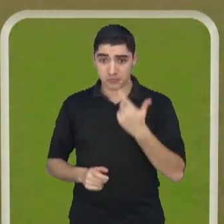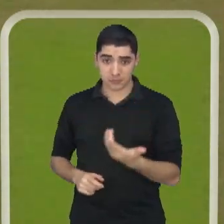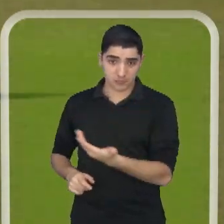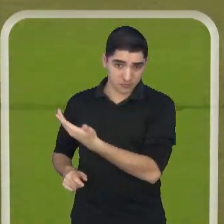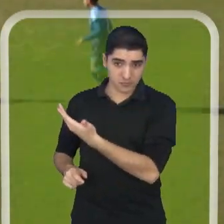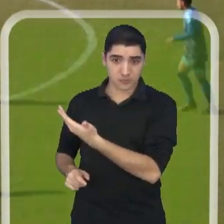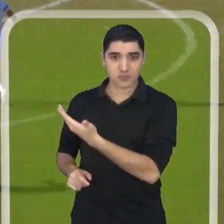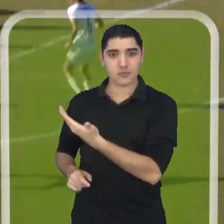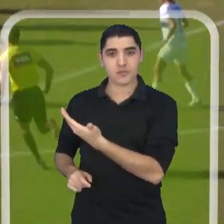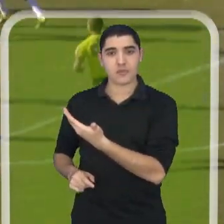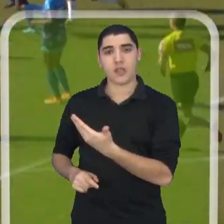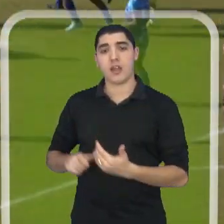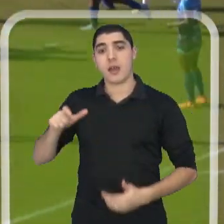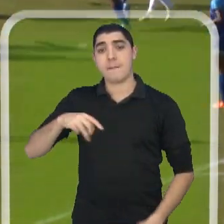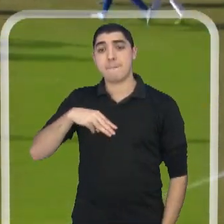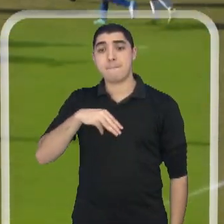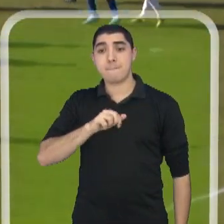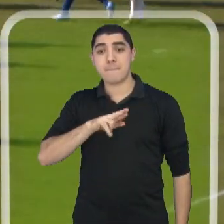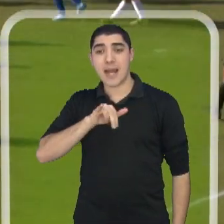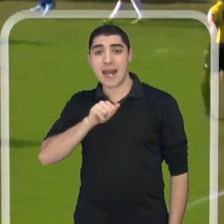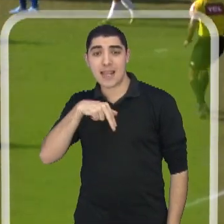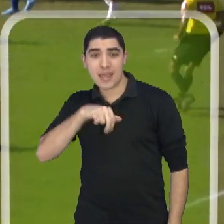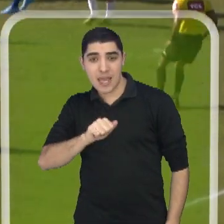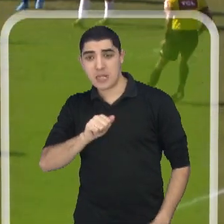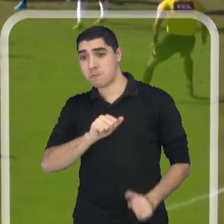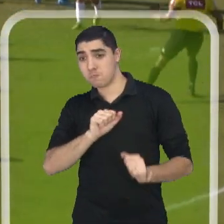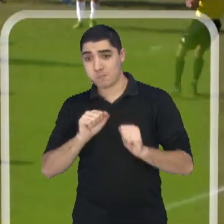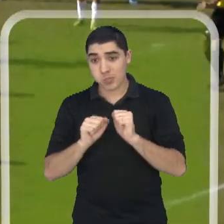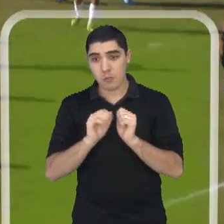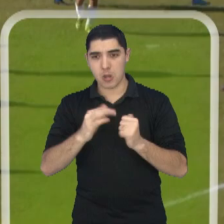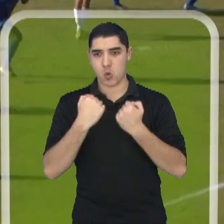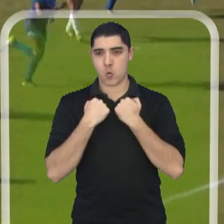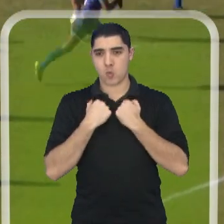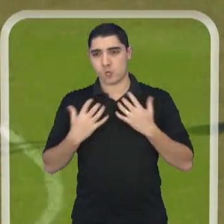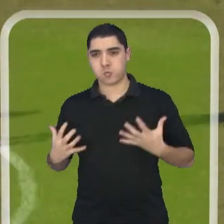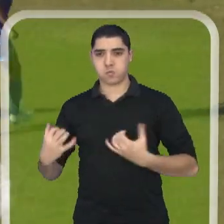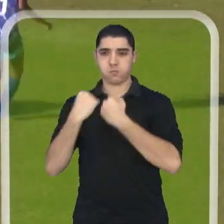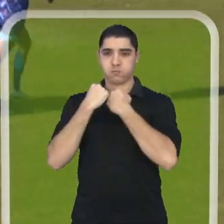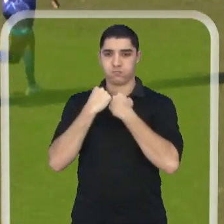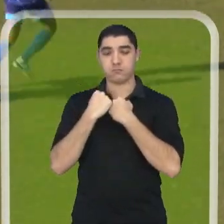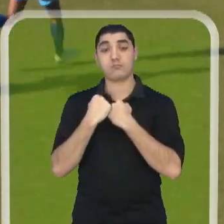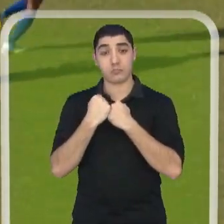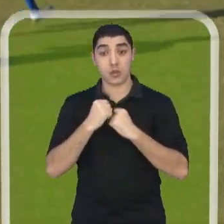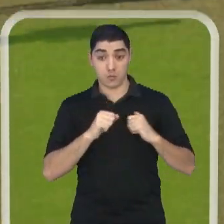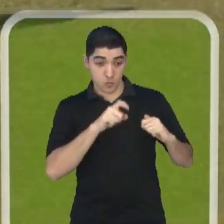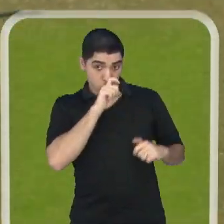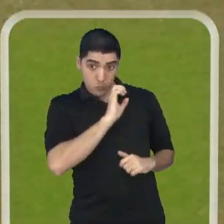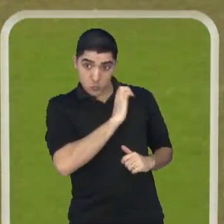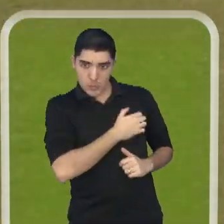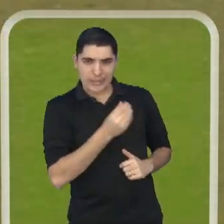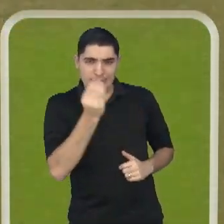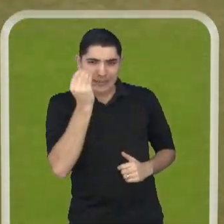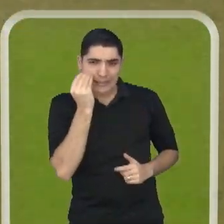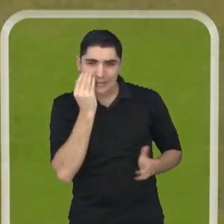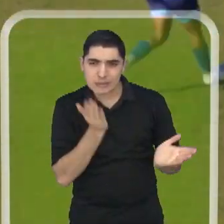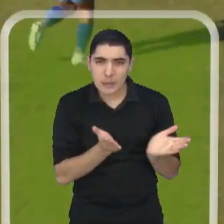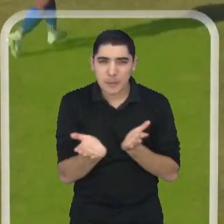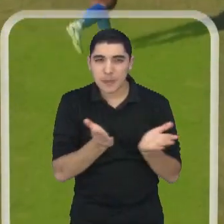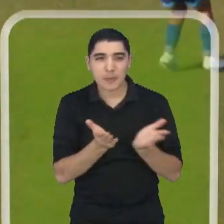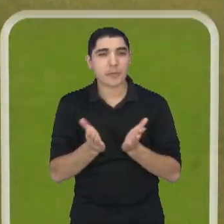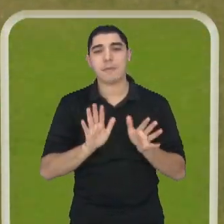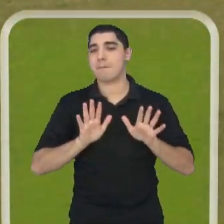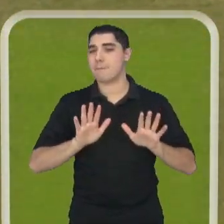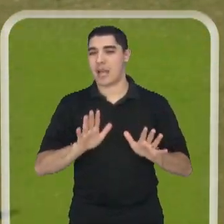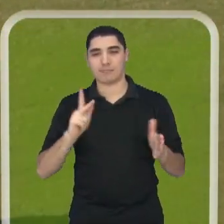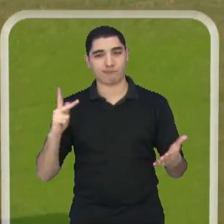falta, a zagueira Mariana subiu sozinha, mas cabeceou em cima da Zani. O São José tentava criar, mas parava nos